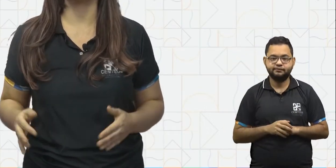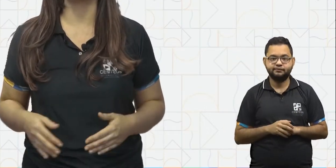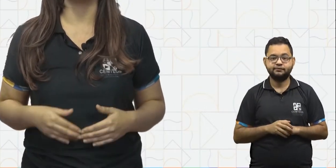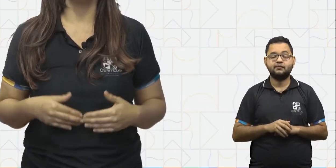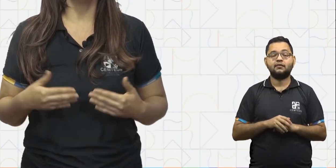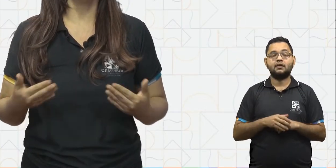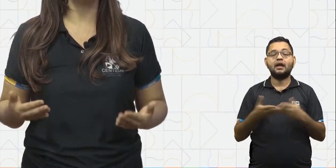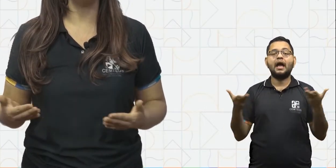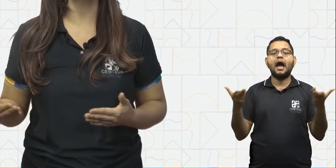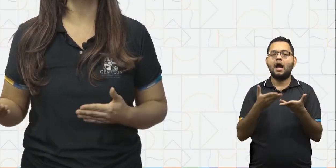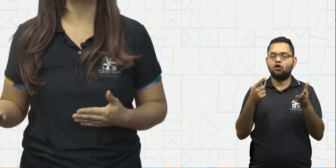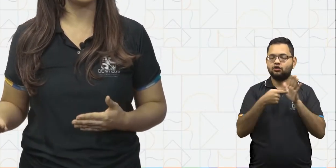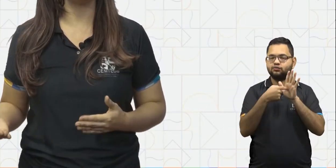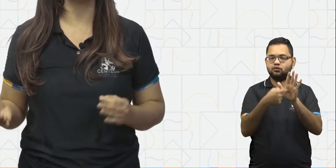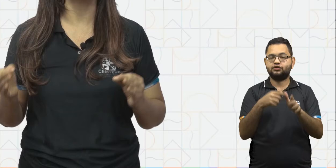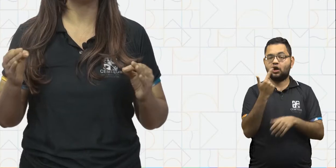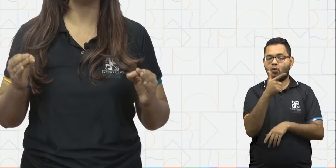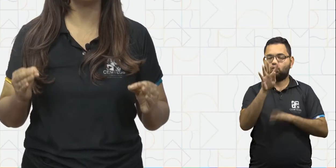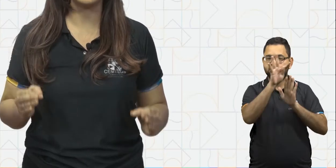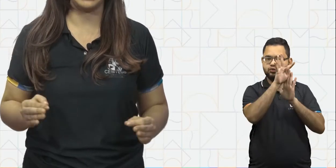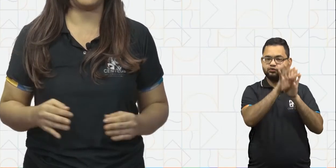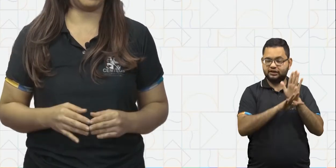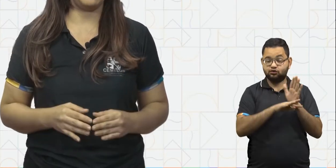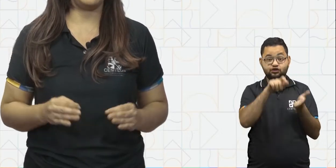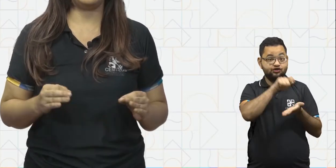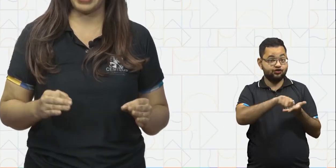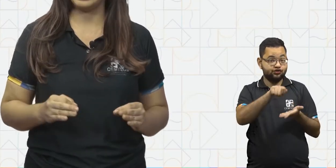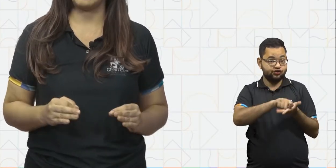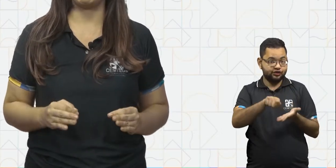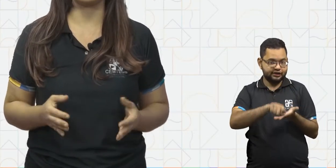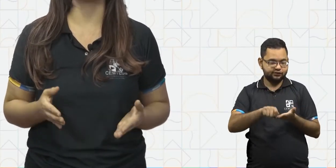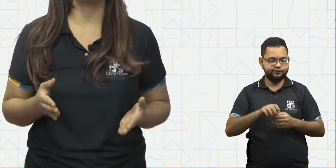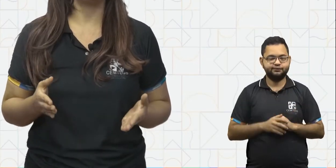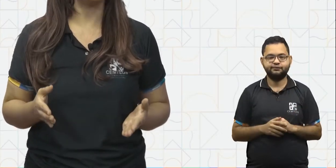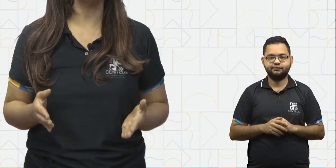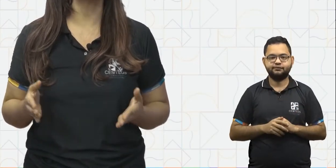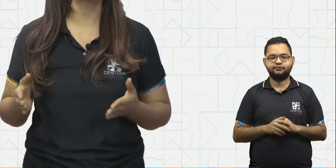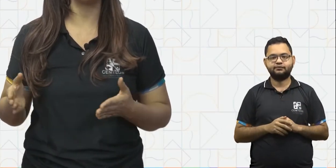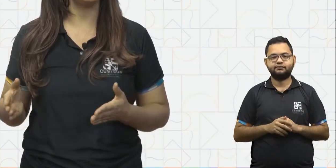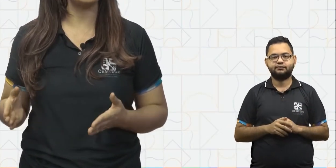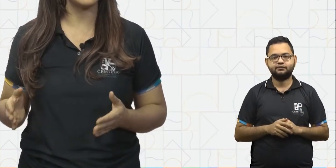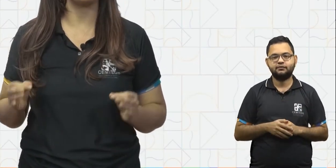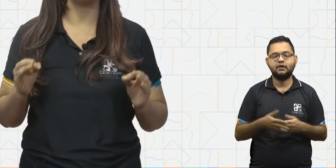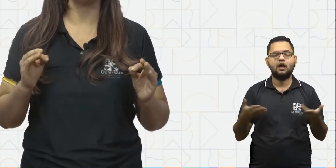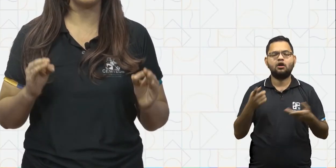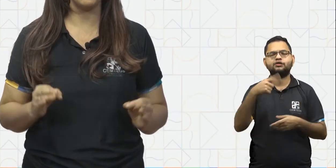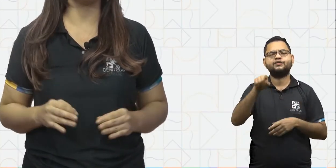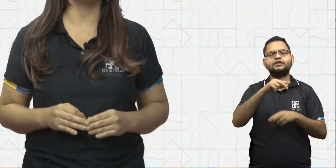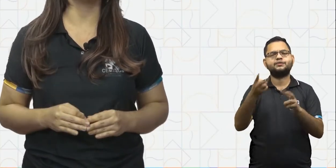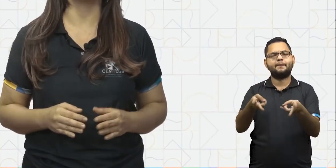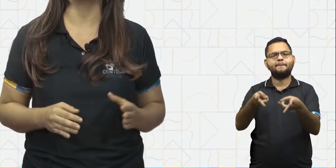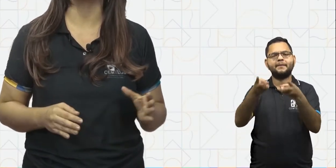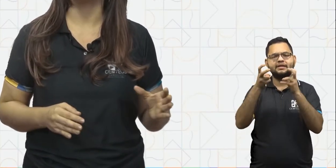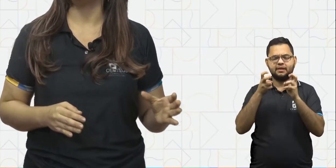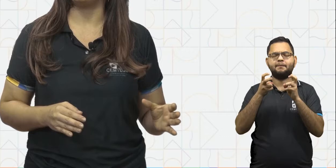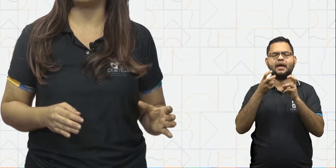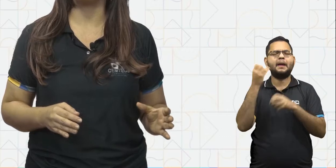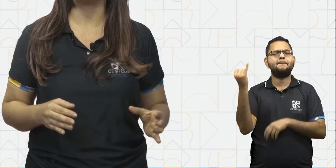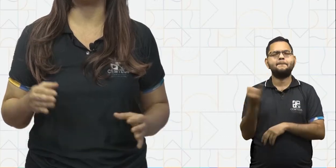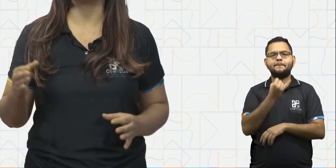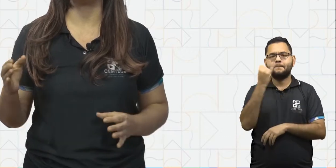Mostrarei agora um outro texto escrito, desta vez para que você perceba como é